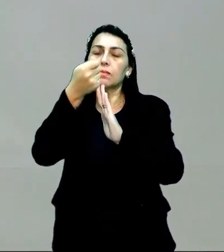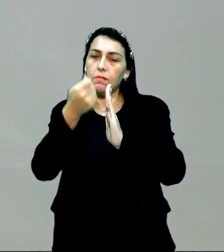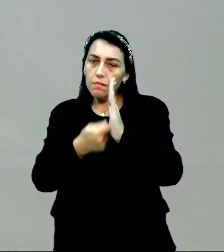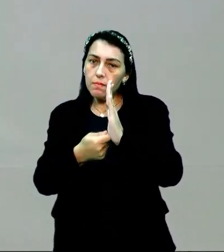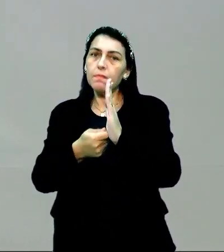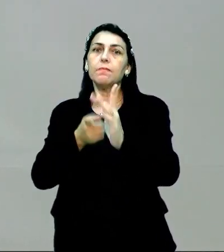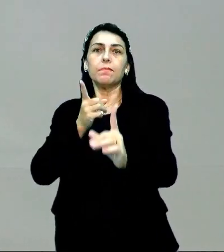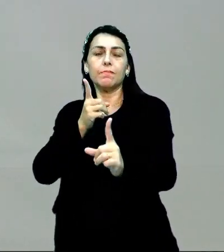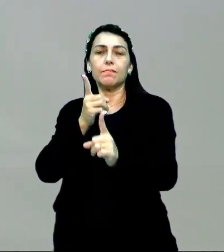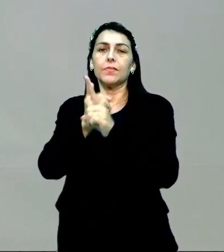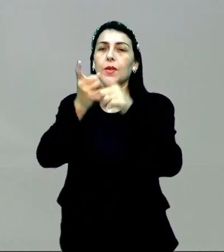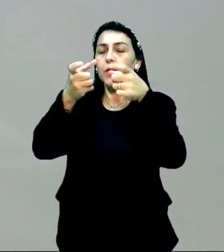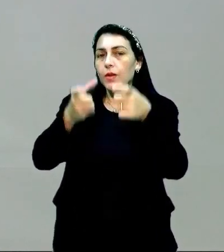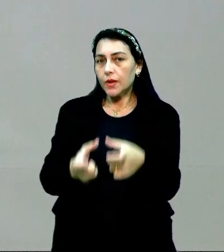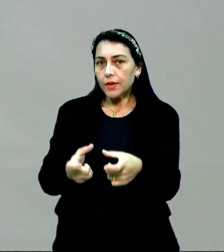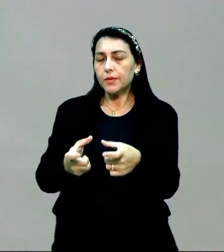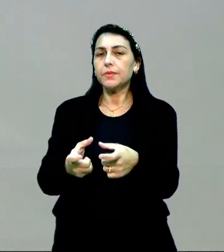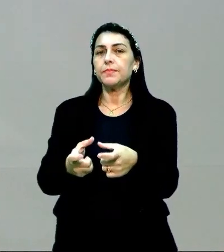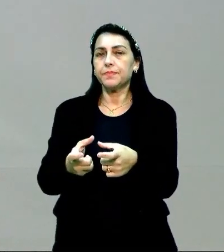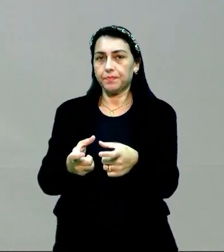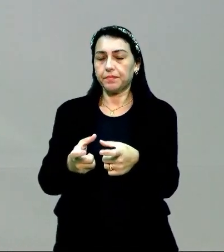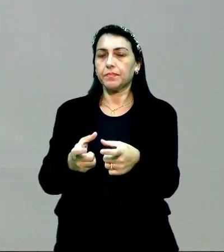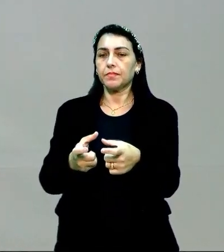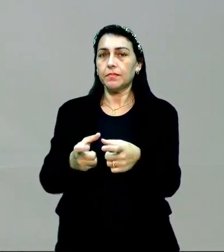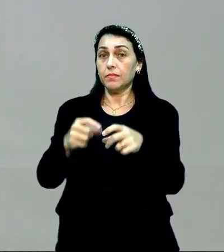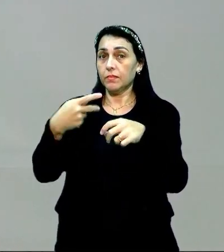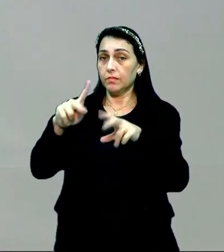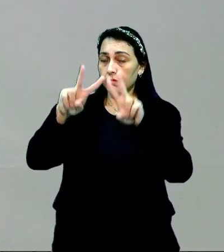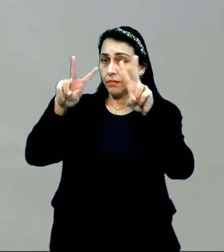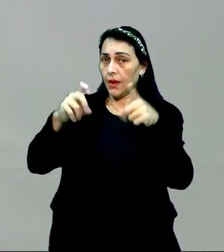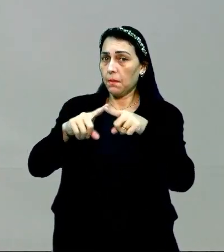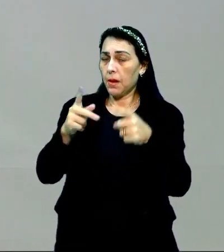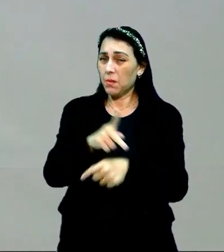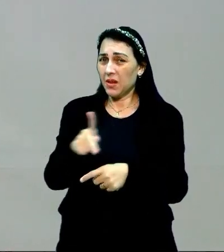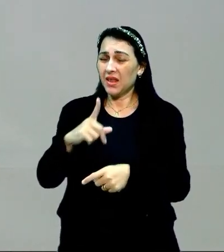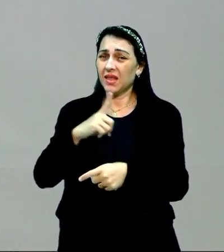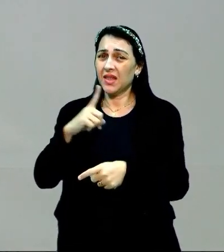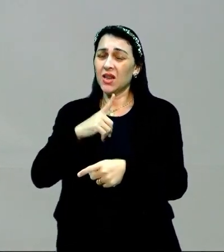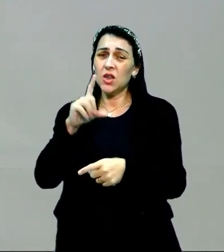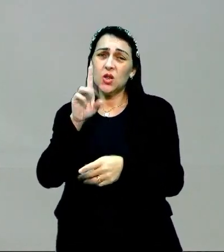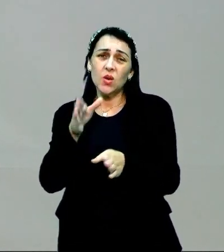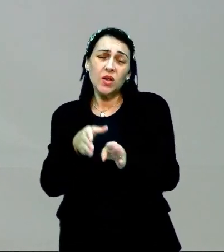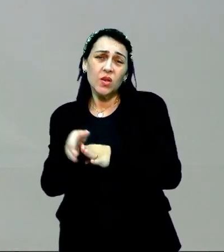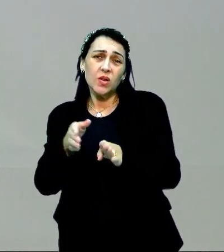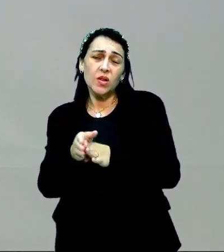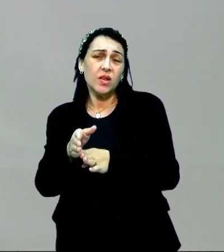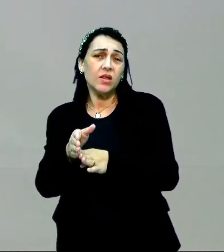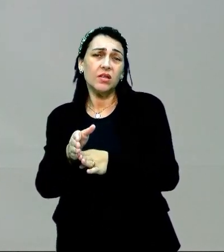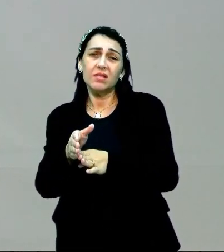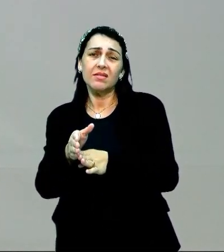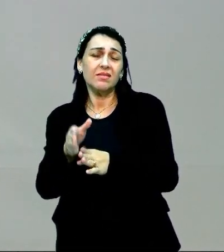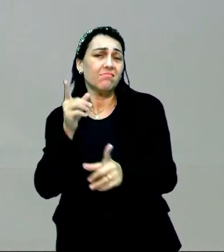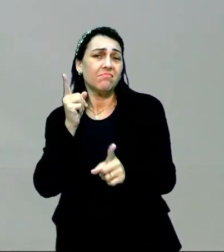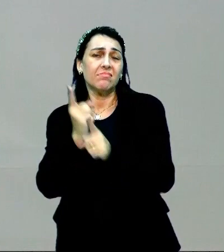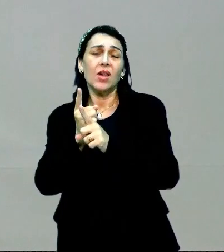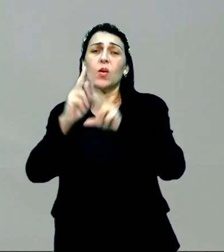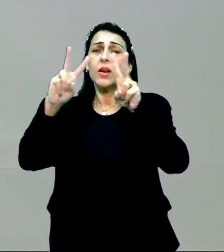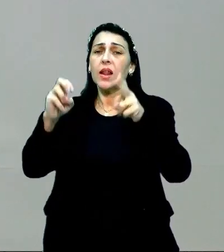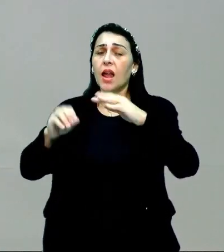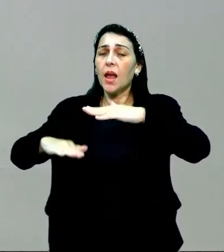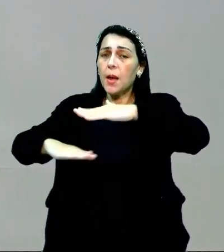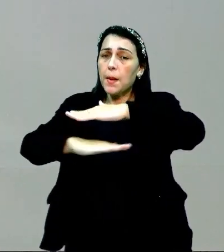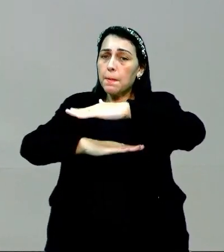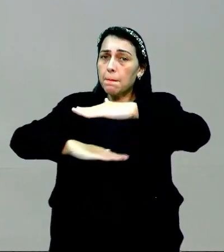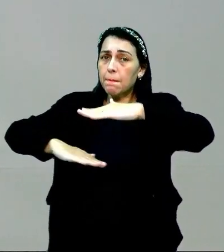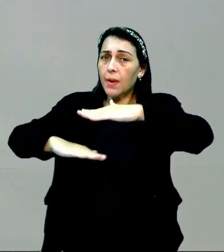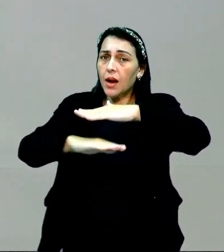redação, esse é o local que vai estar lá o seu tema. Mas, professora, tem lá só as instruções, eu não achei o tema. O tema está lá